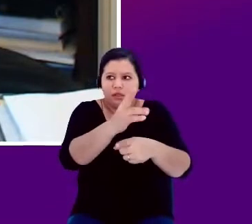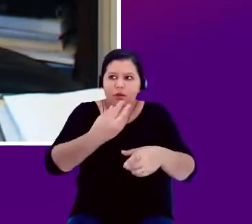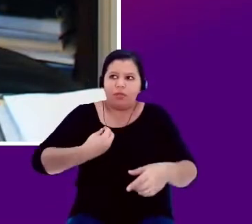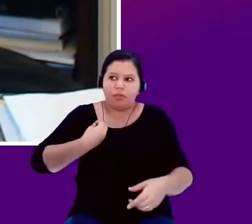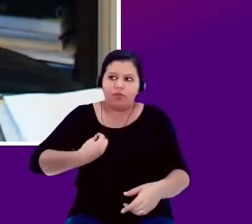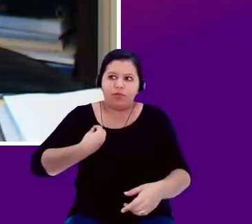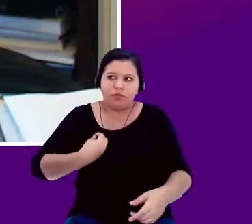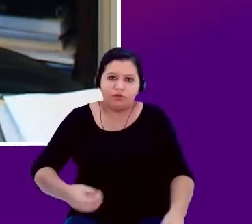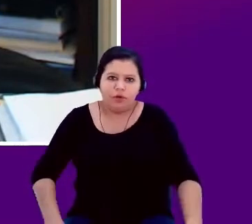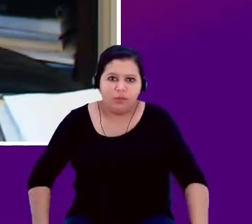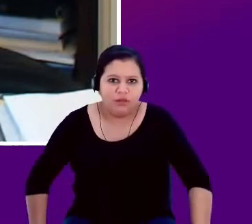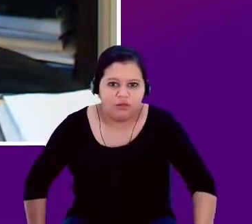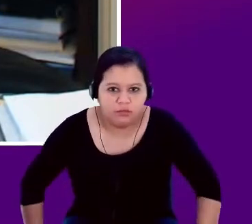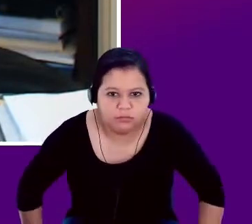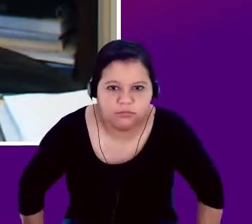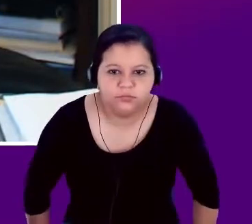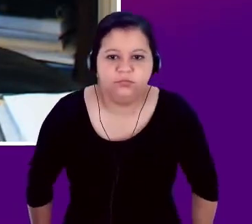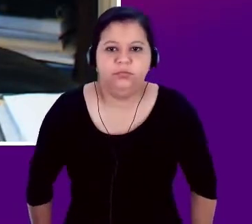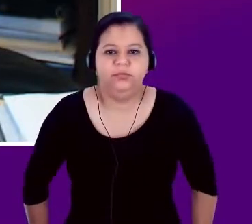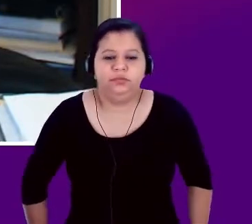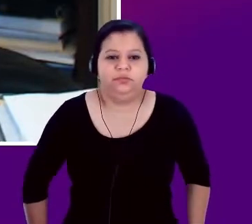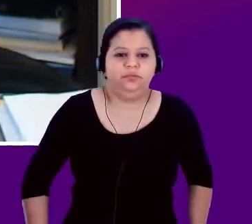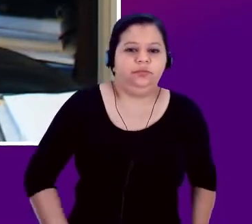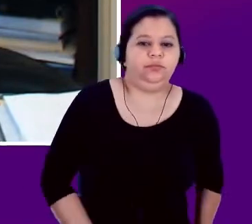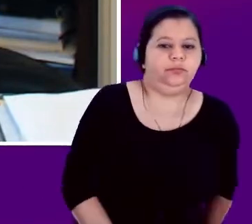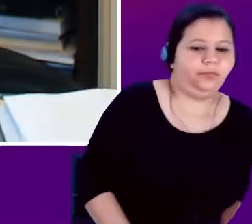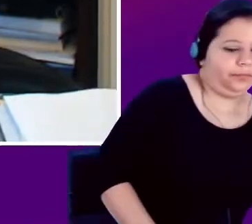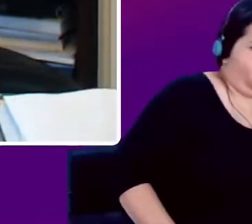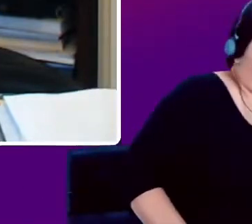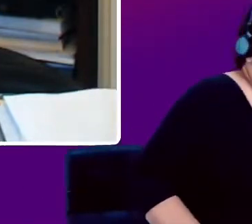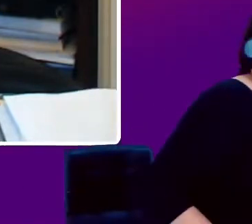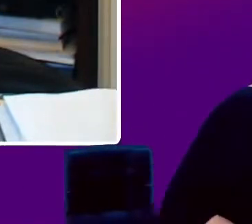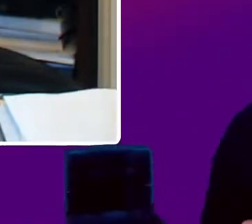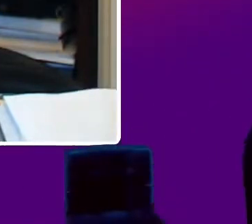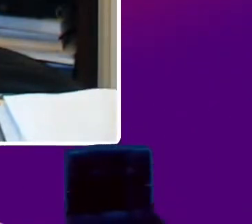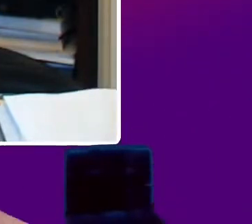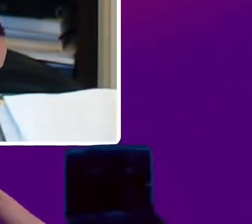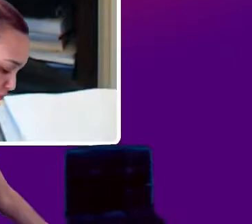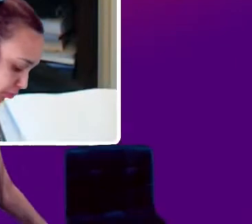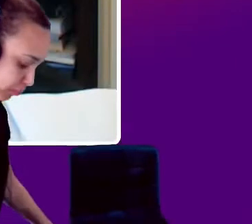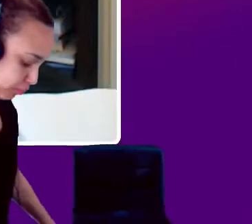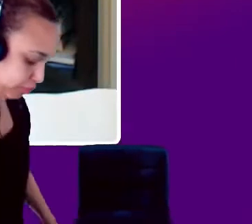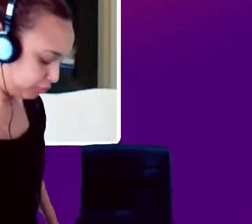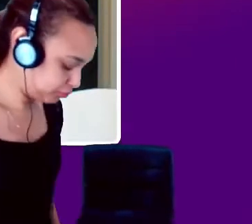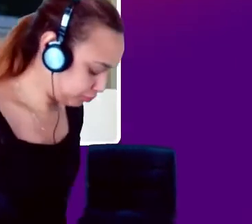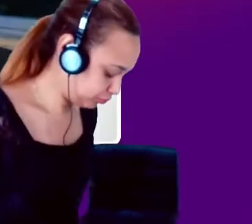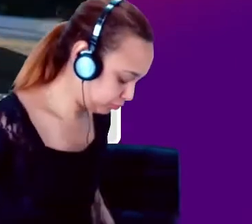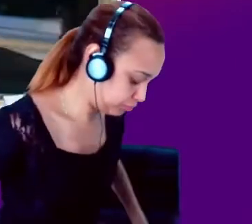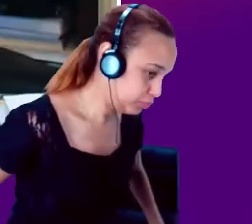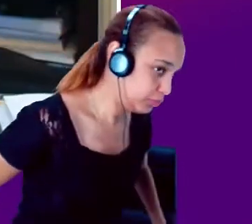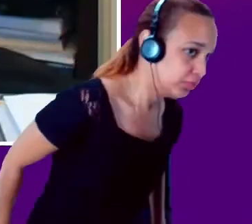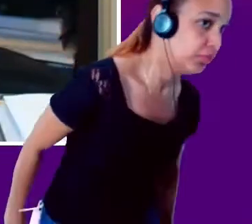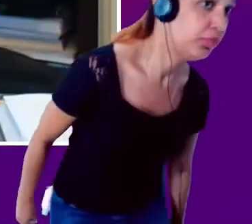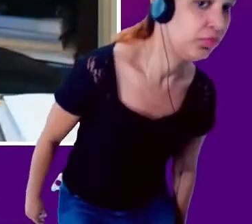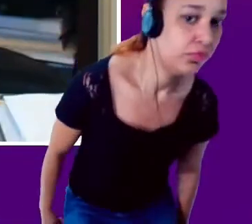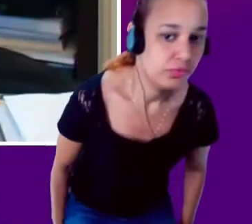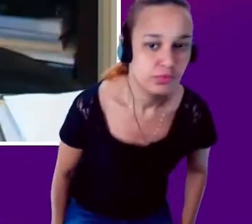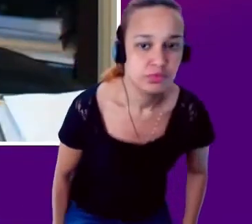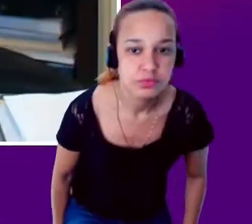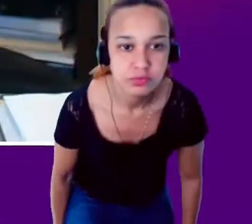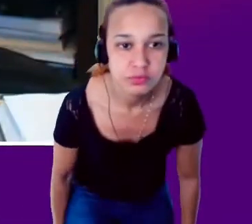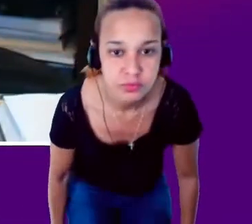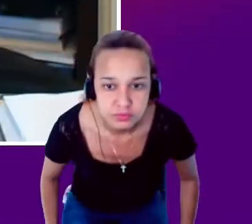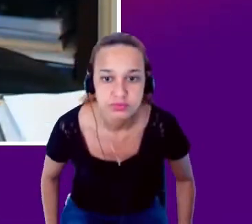e da intimidade, quando a Constituição se referia a sigilo de dados, aquilo, segundo a jurisprudência do Supremo, queria dizer